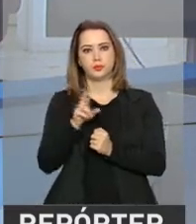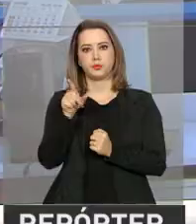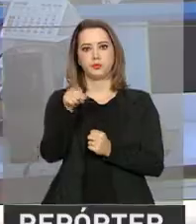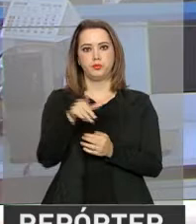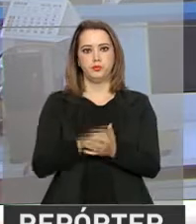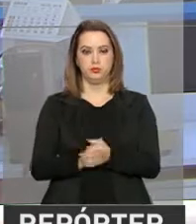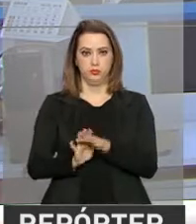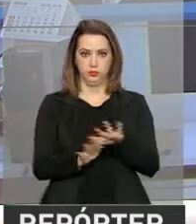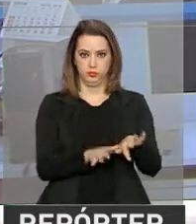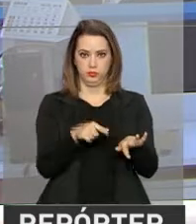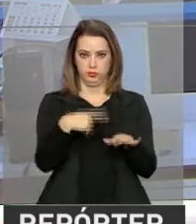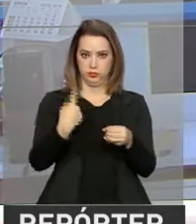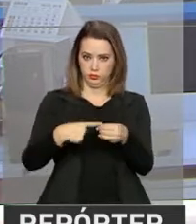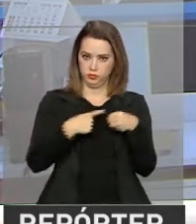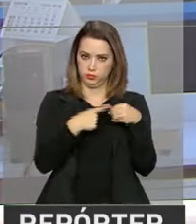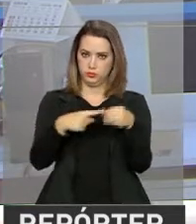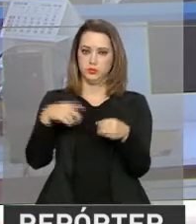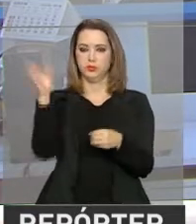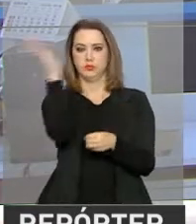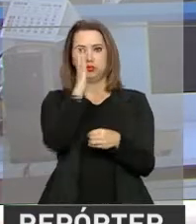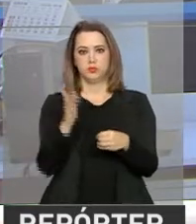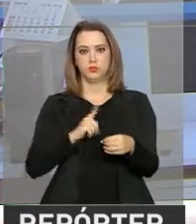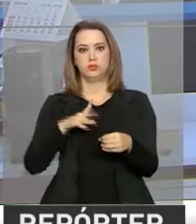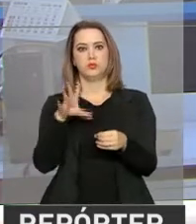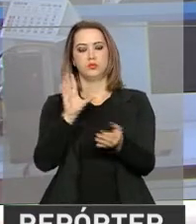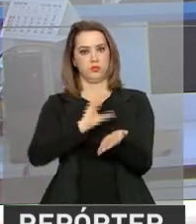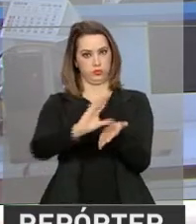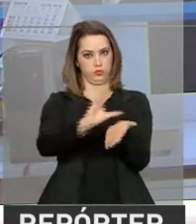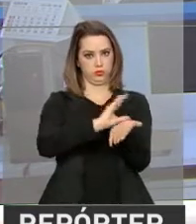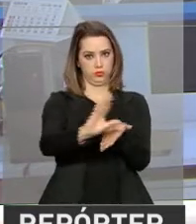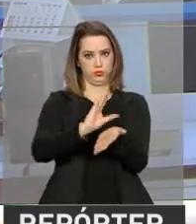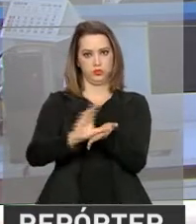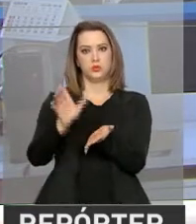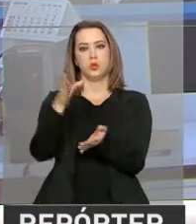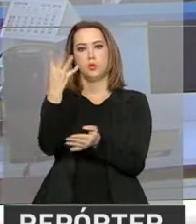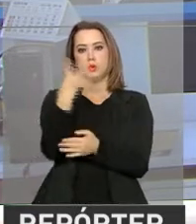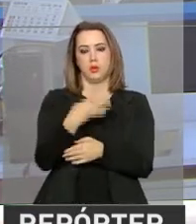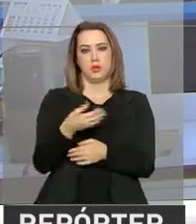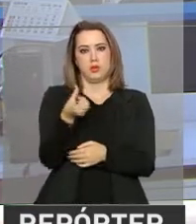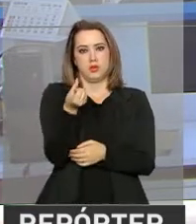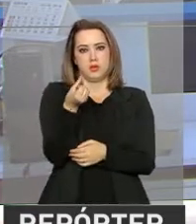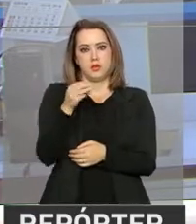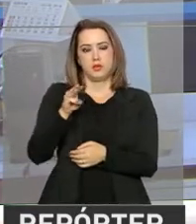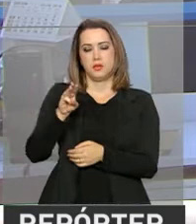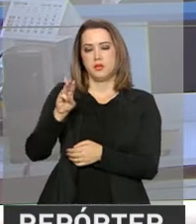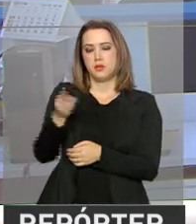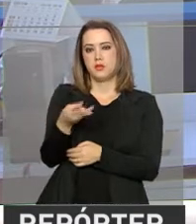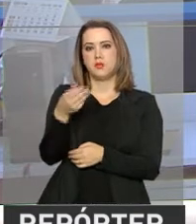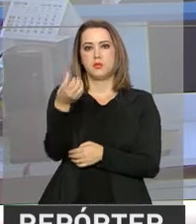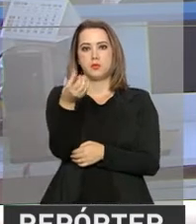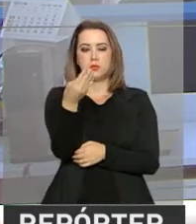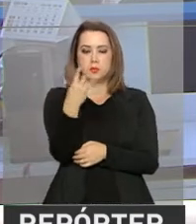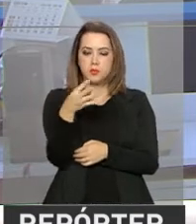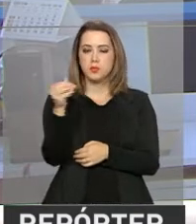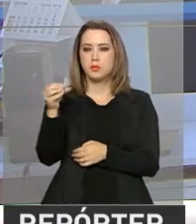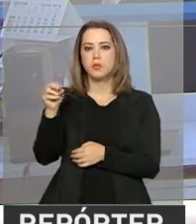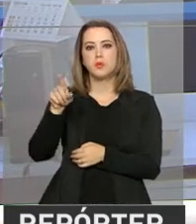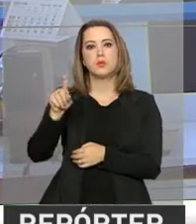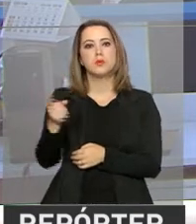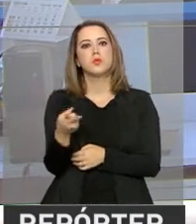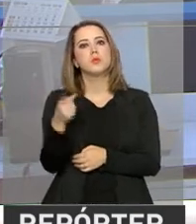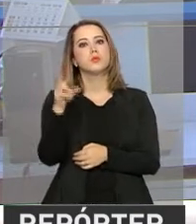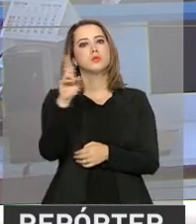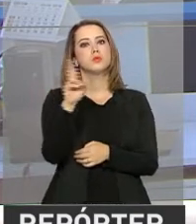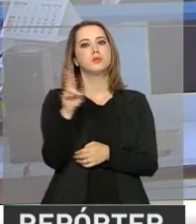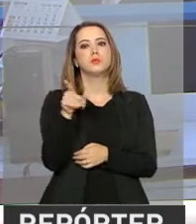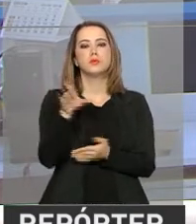reais. E os municípios brasileiros vão receber 6 milhões e 400 mil reais para melhorar a